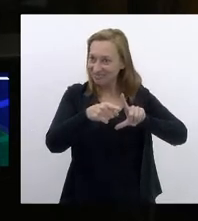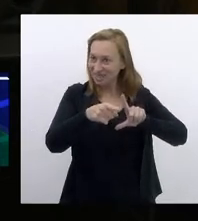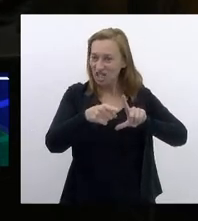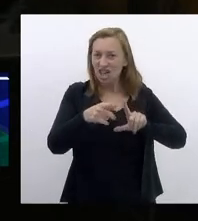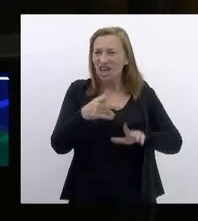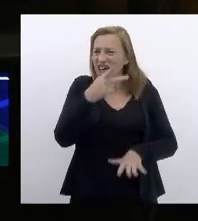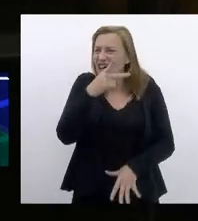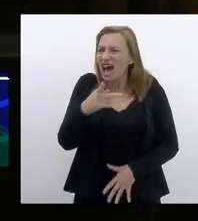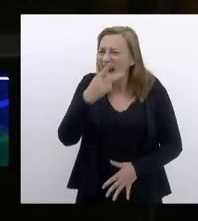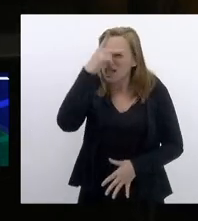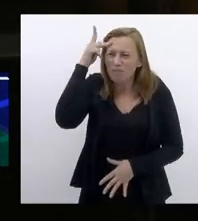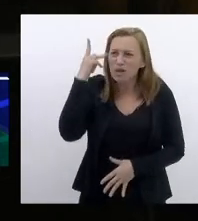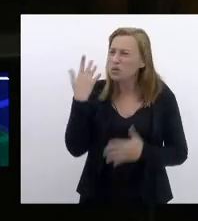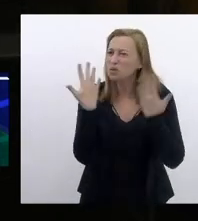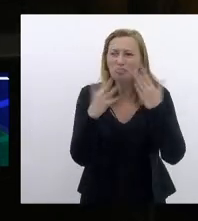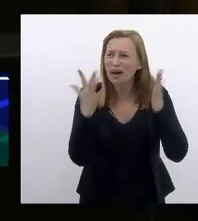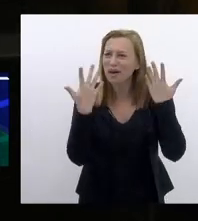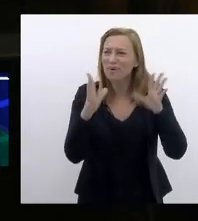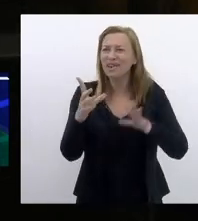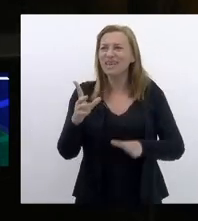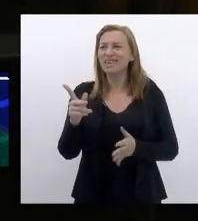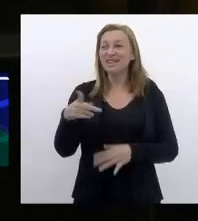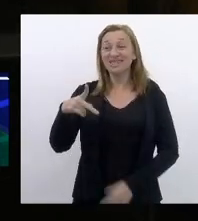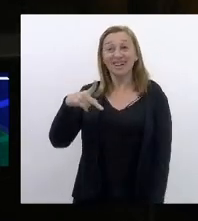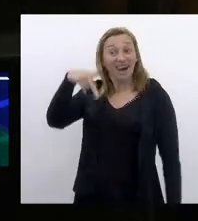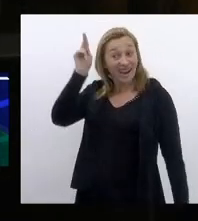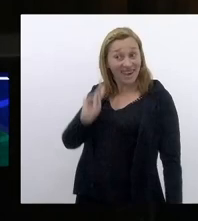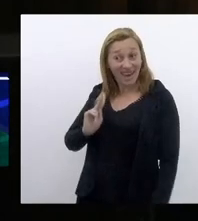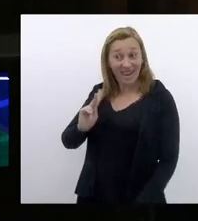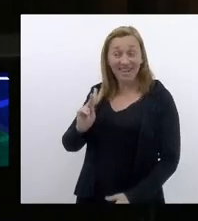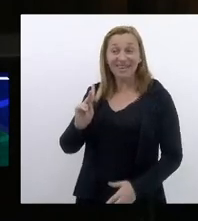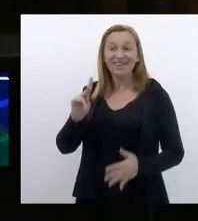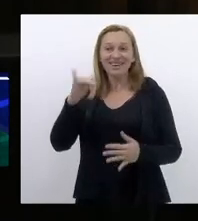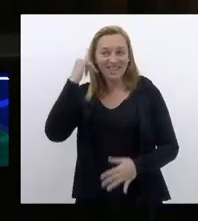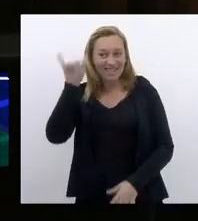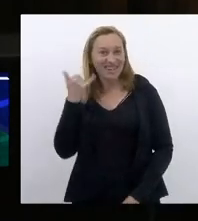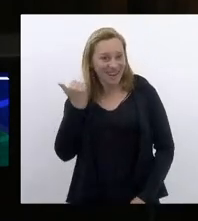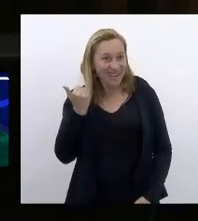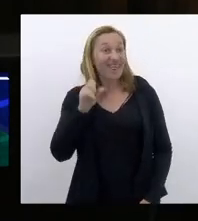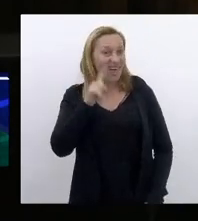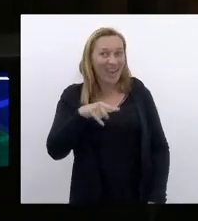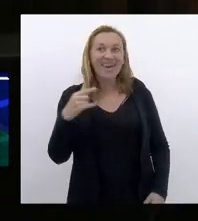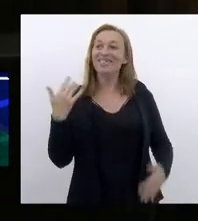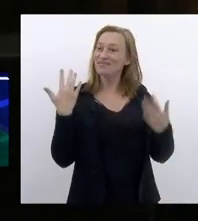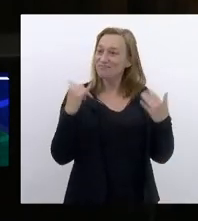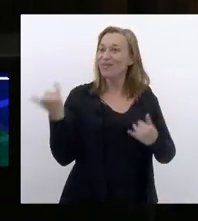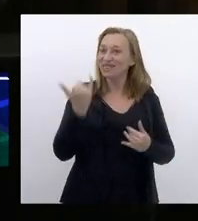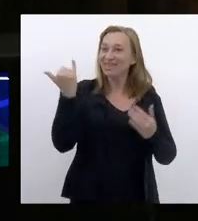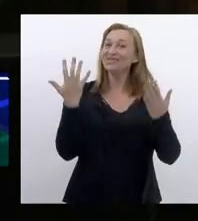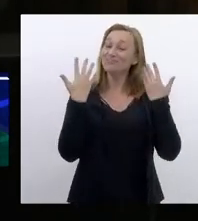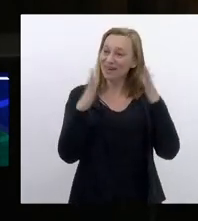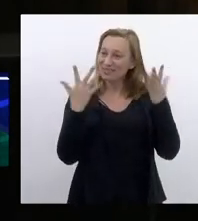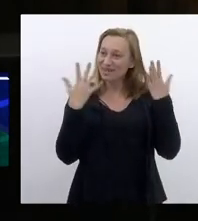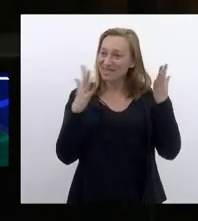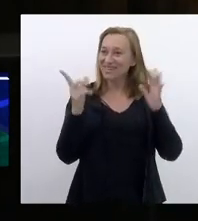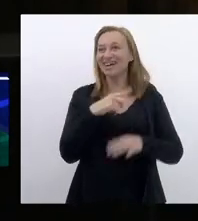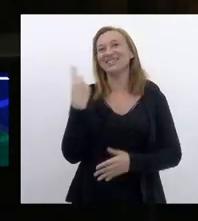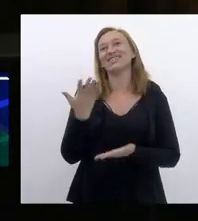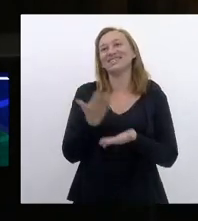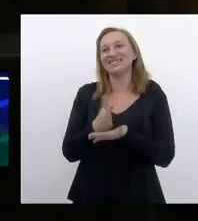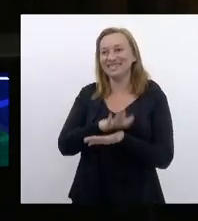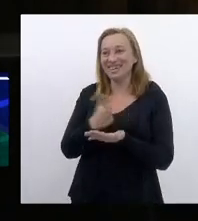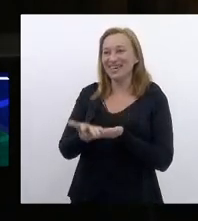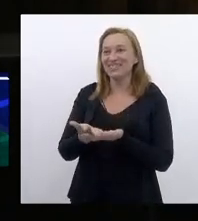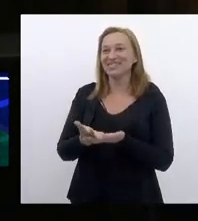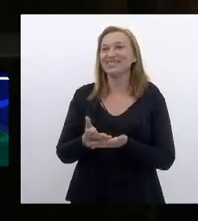ninguém cumprimenta nem a Kelly, nem a Jaqueline. É necessário saudar as nossas intérpretes